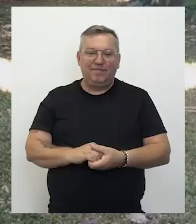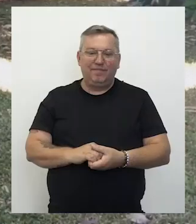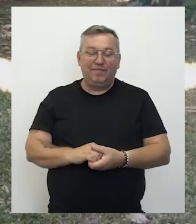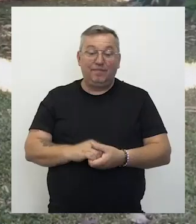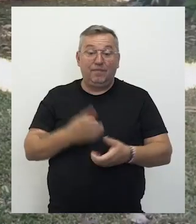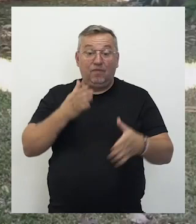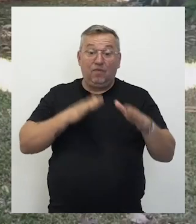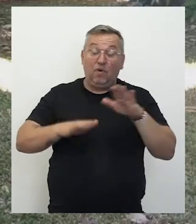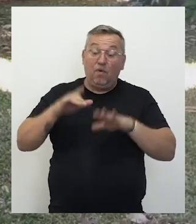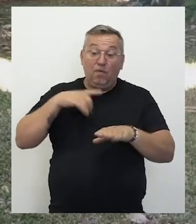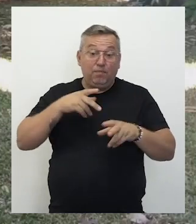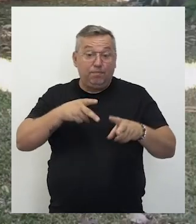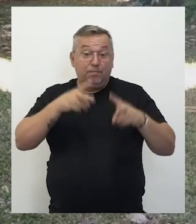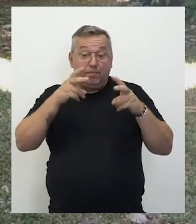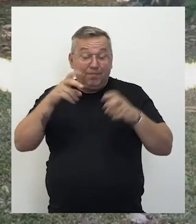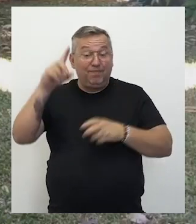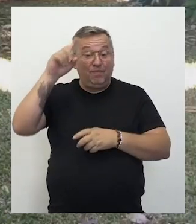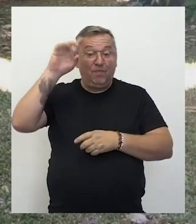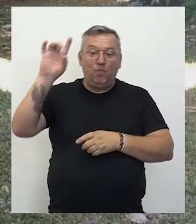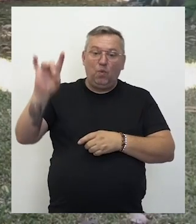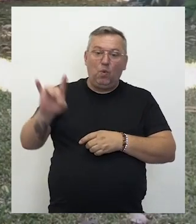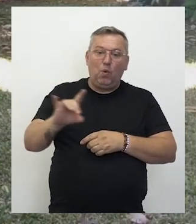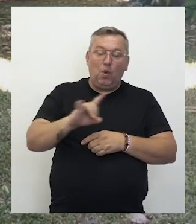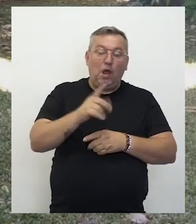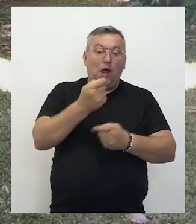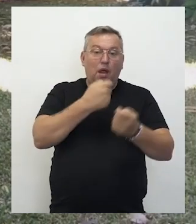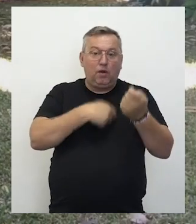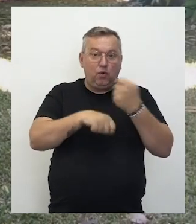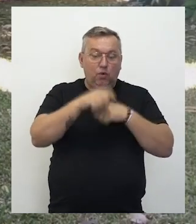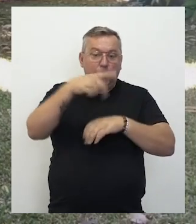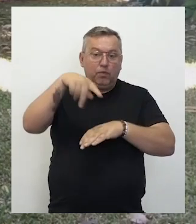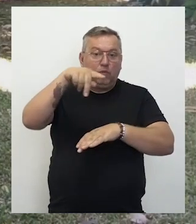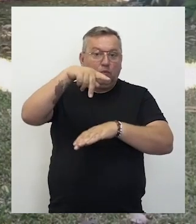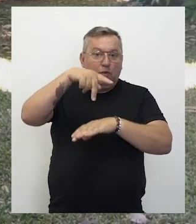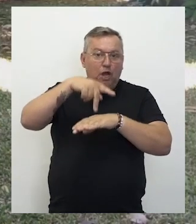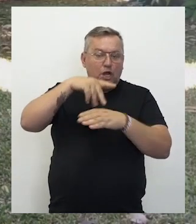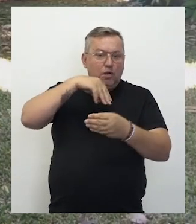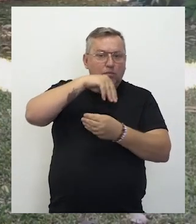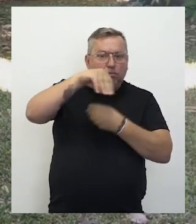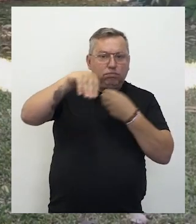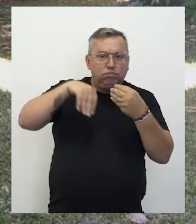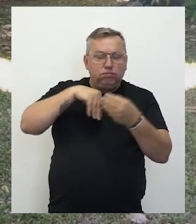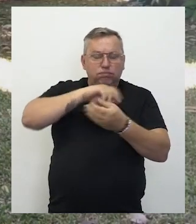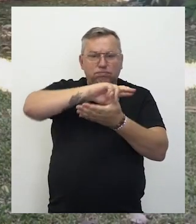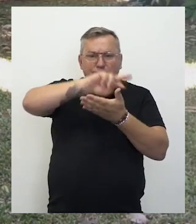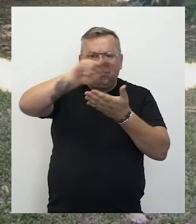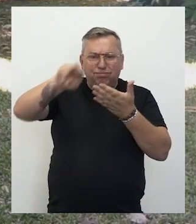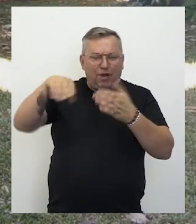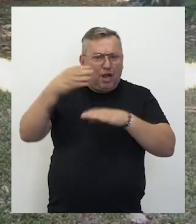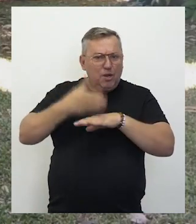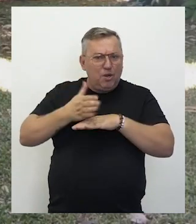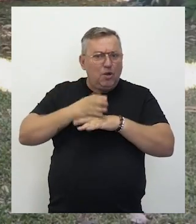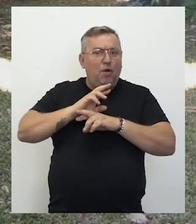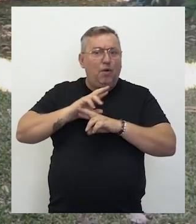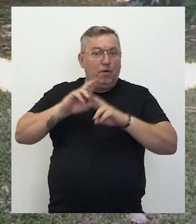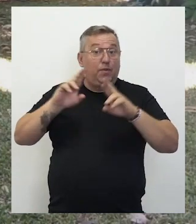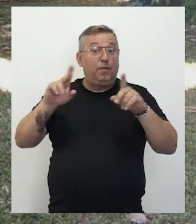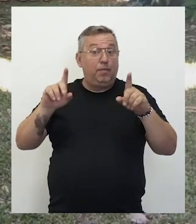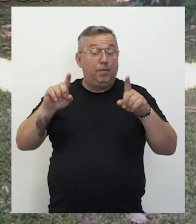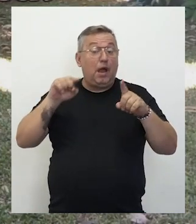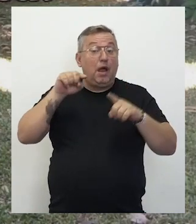Você já tenha percebido no seu dia a dia que a economia de um país envolve várias atividades diferentes.